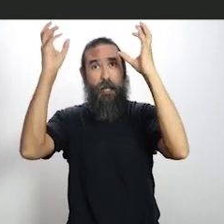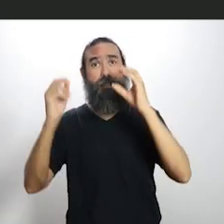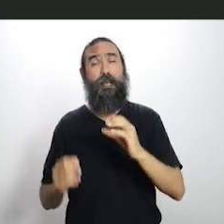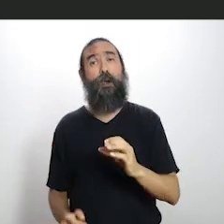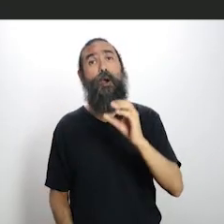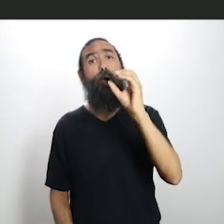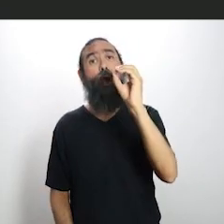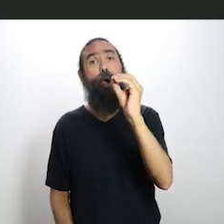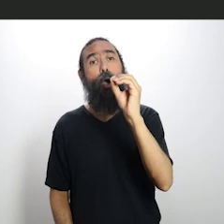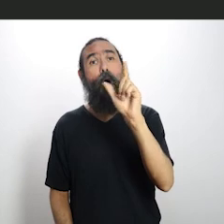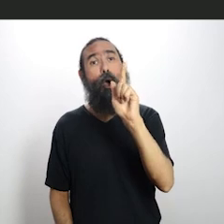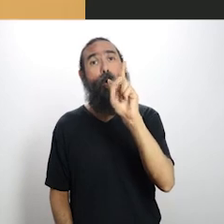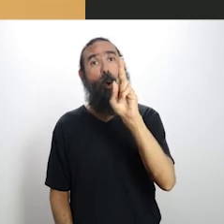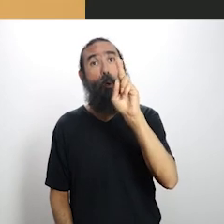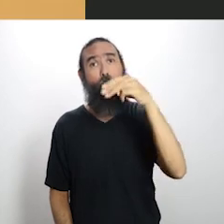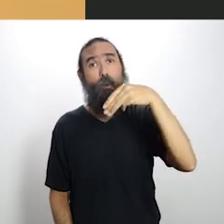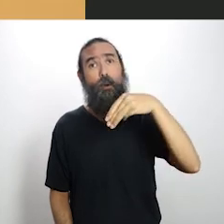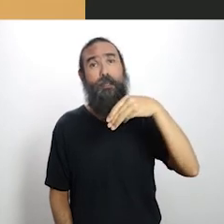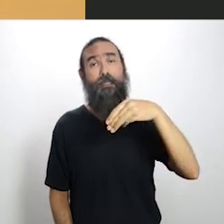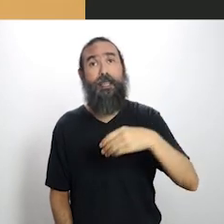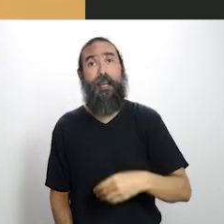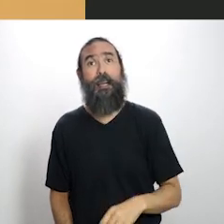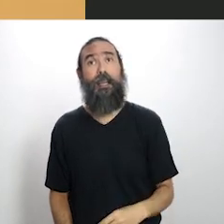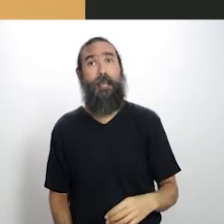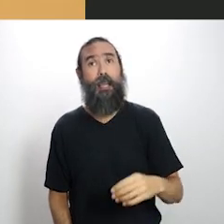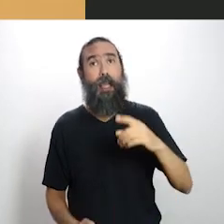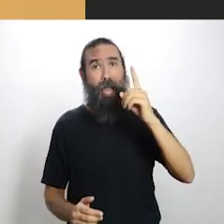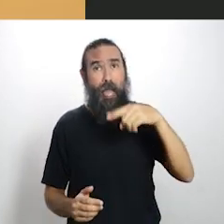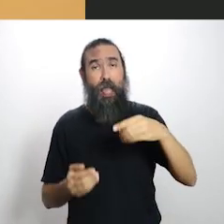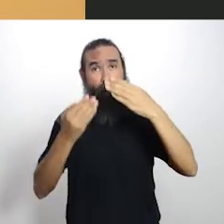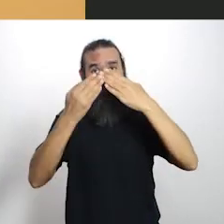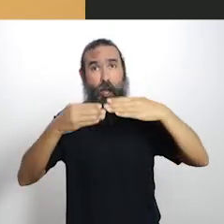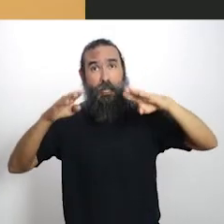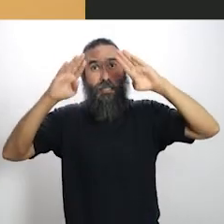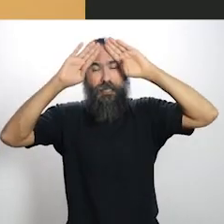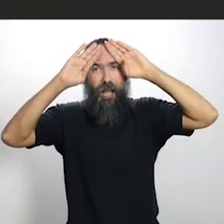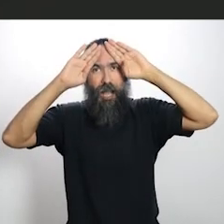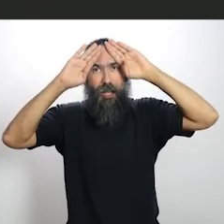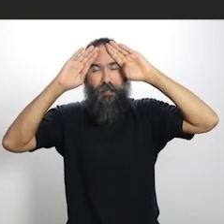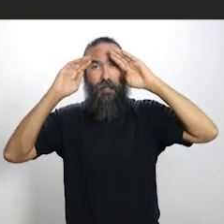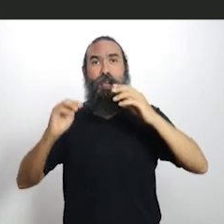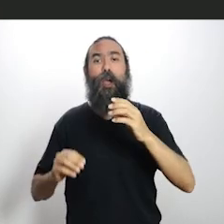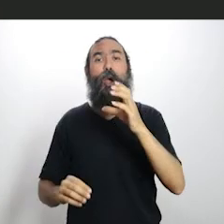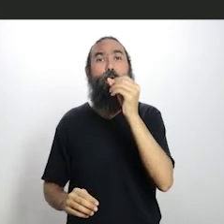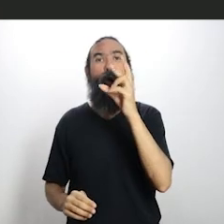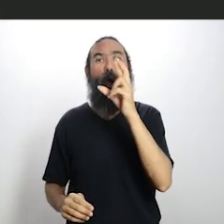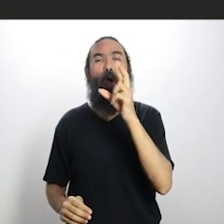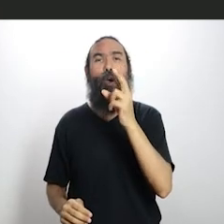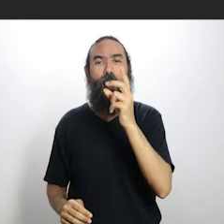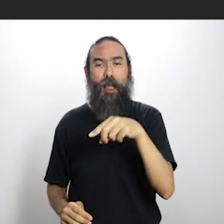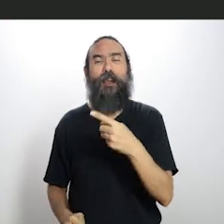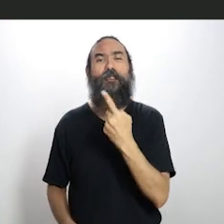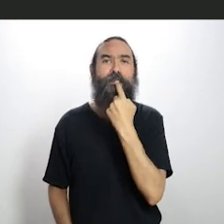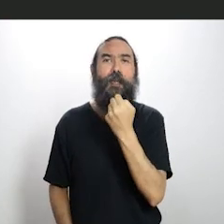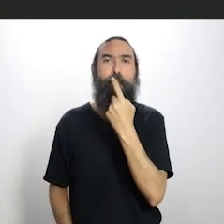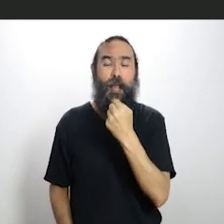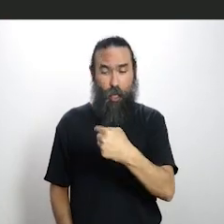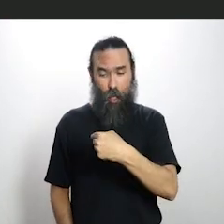isso hoje eu visto o vermelho então é por isso então